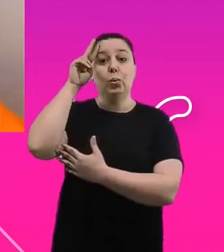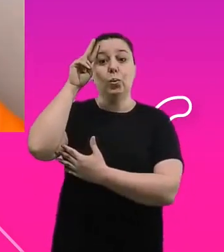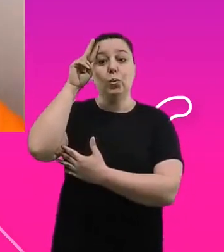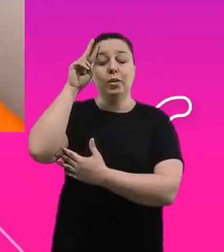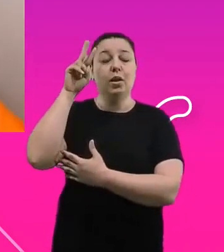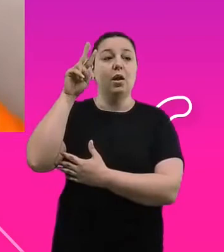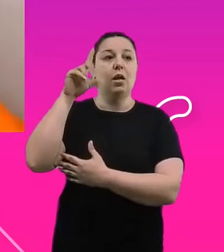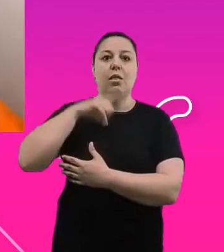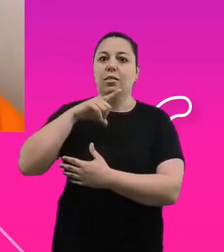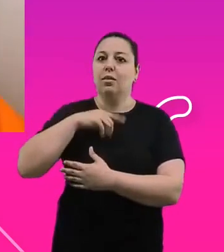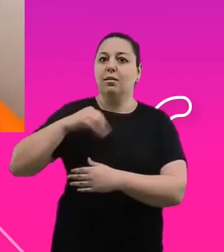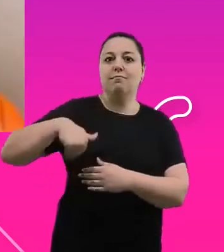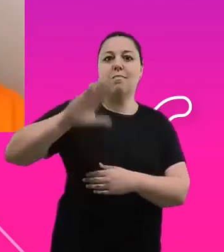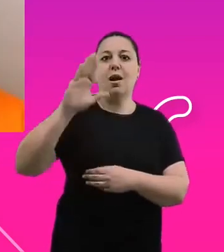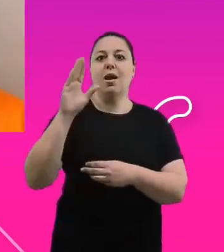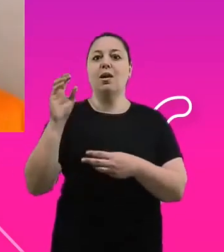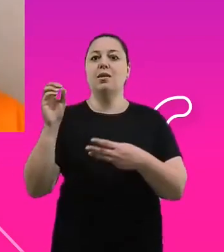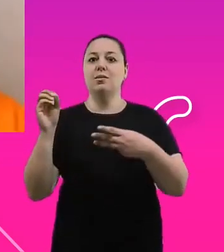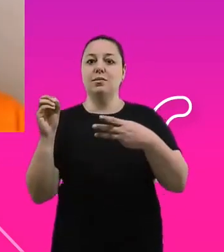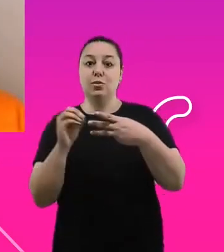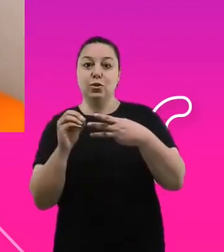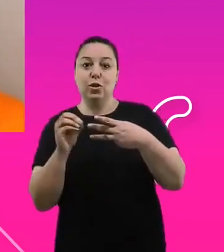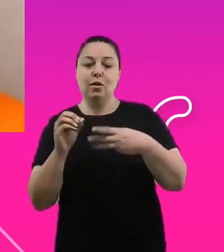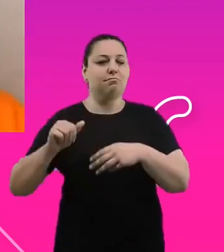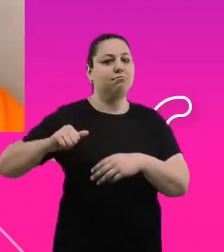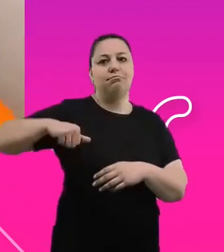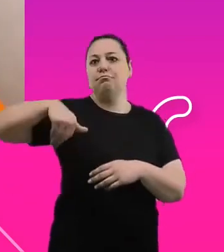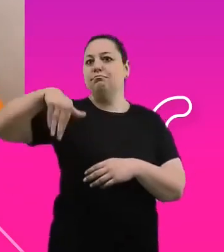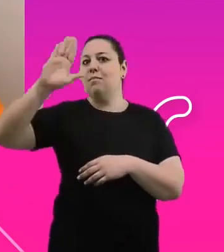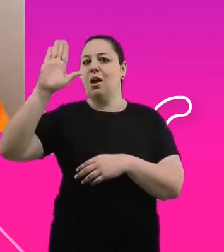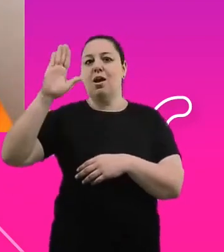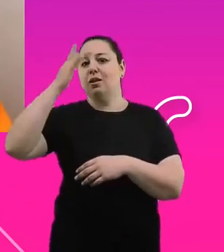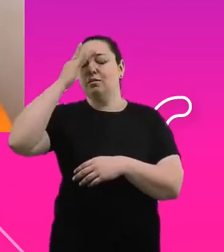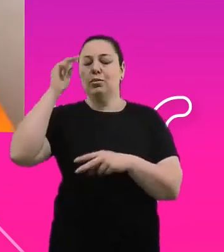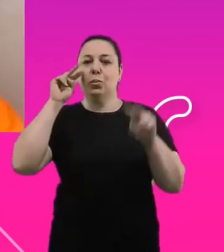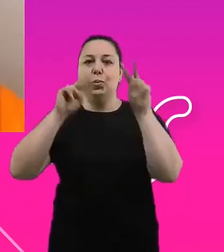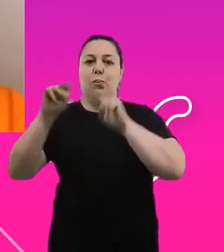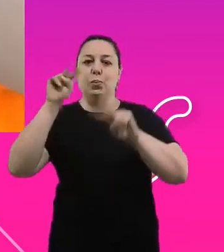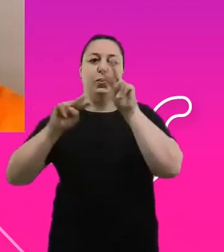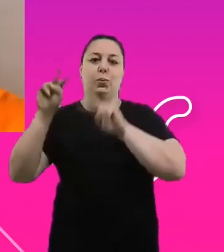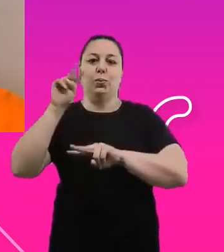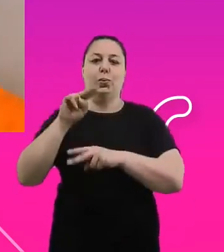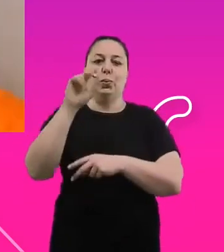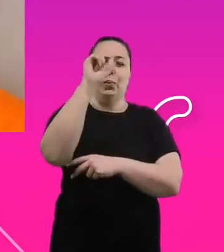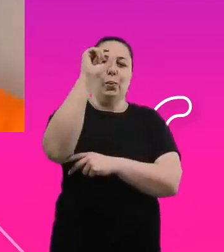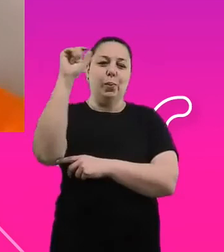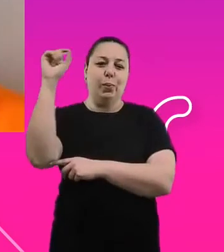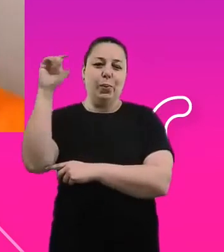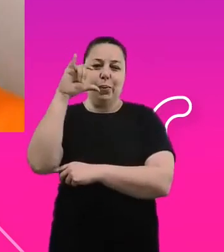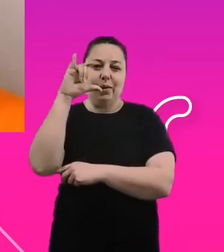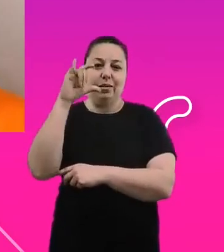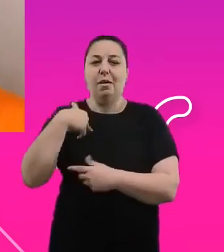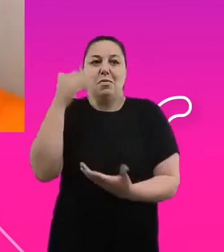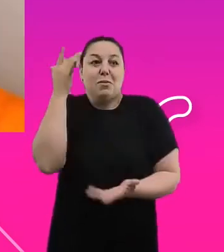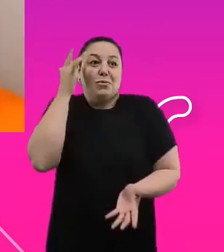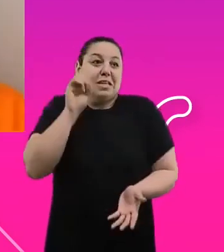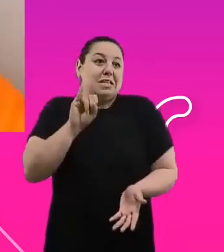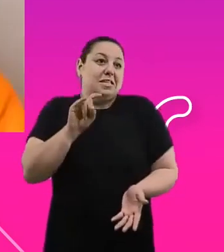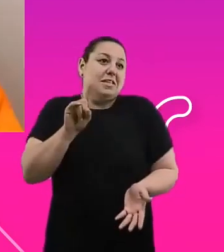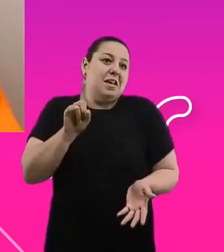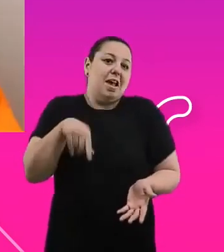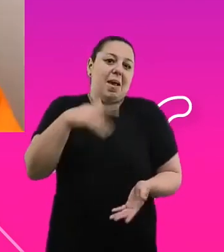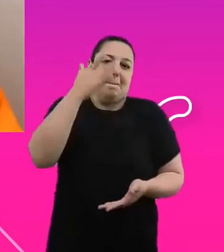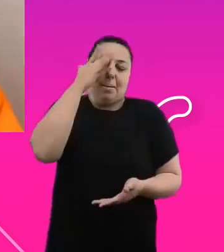nível de audiência. E aí eu não sei se é porque as pessoas ficam com saudades, ou se o próprio algoritmo